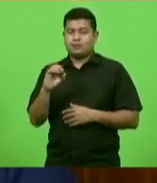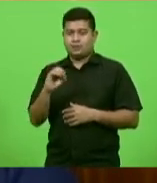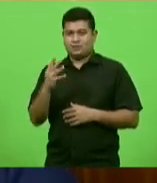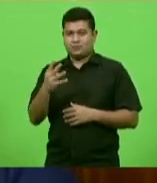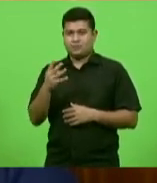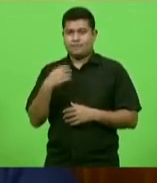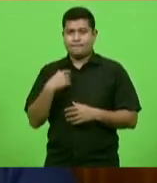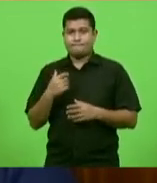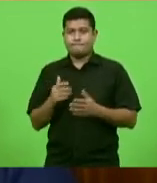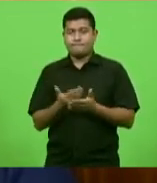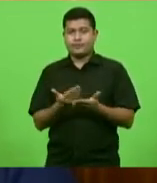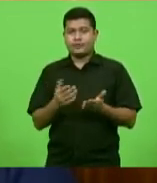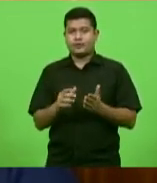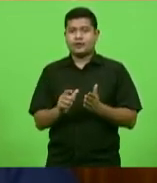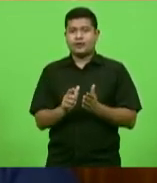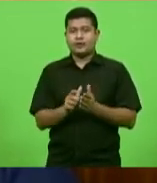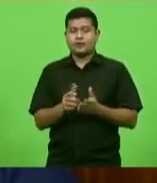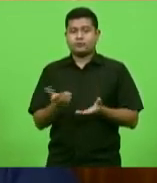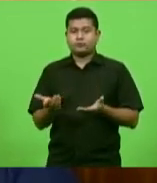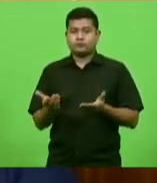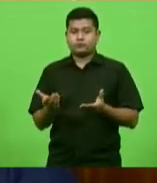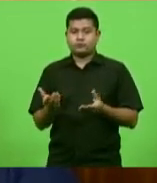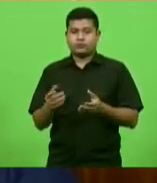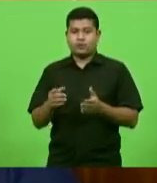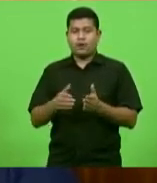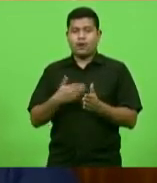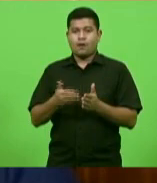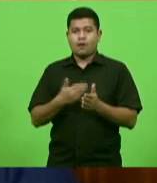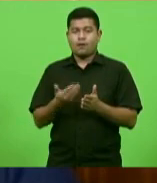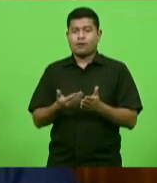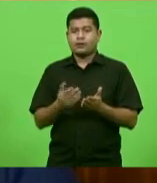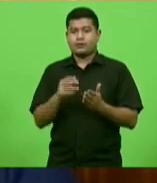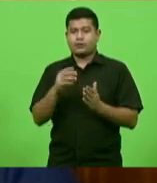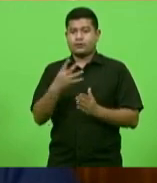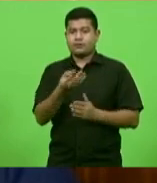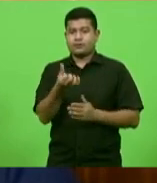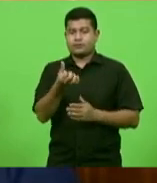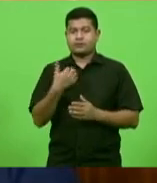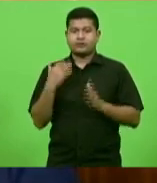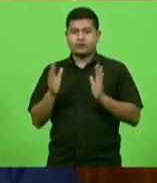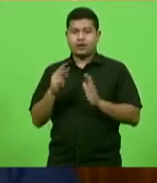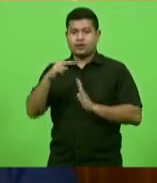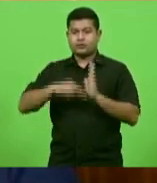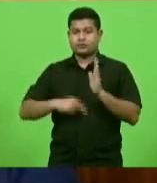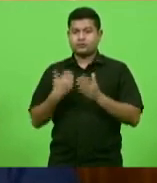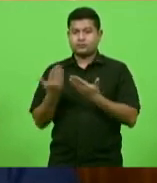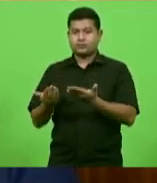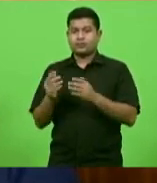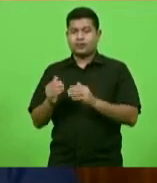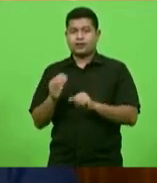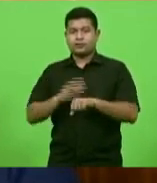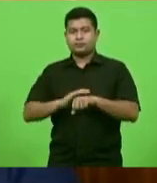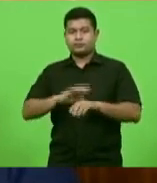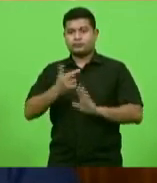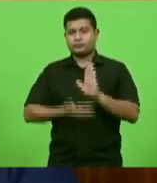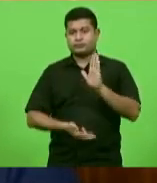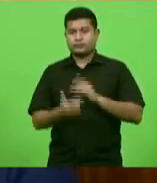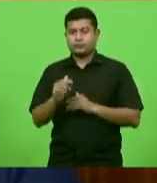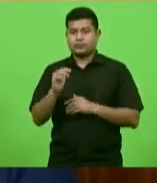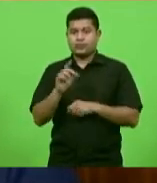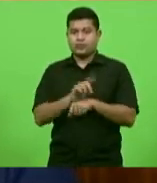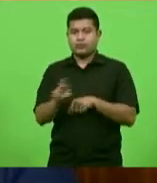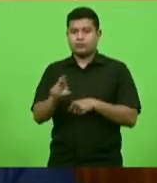743 do volume 46, conforme já lido pela excelência desembargadora, relatora doutora